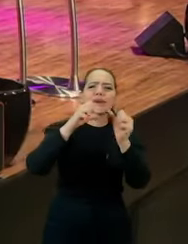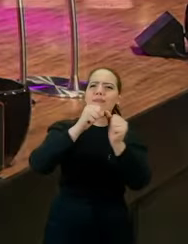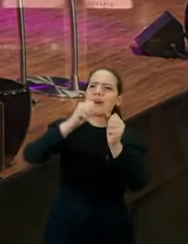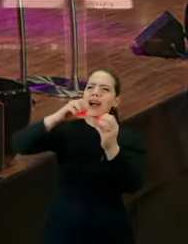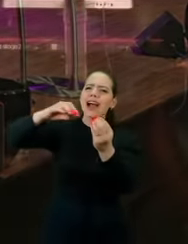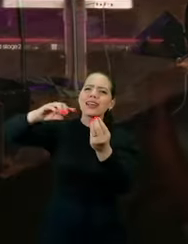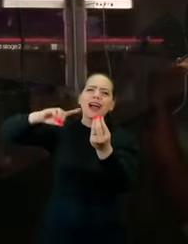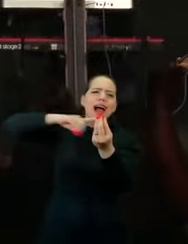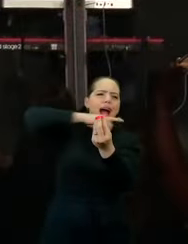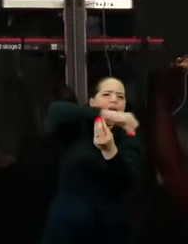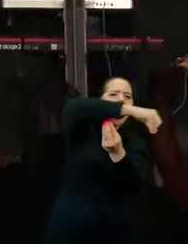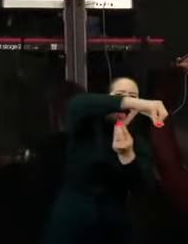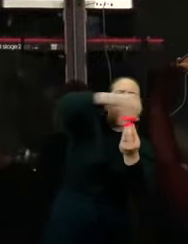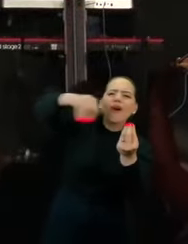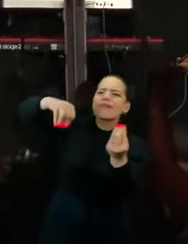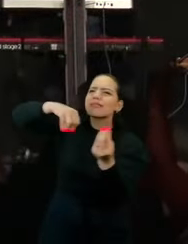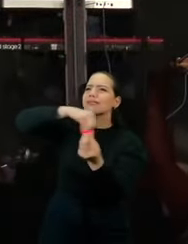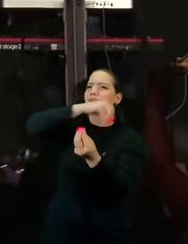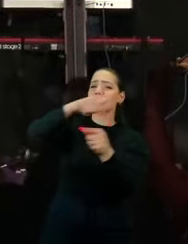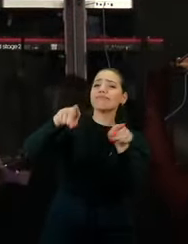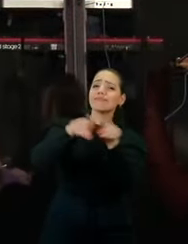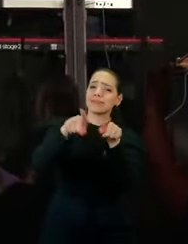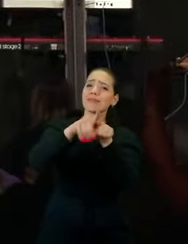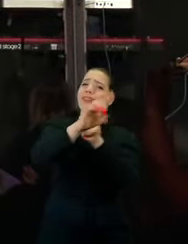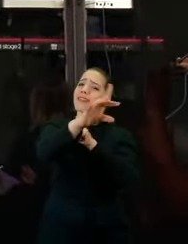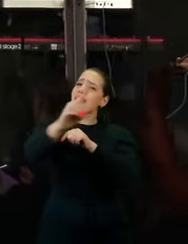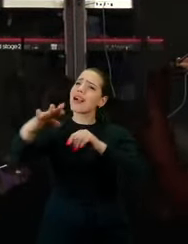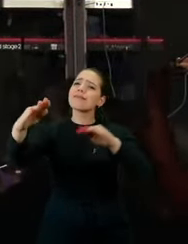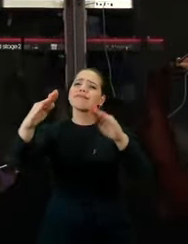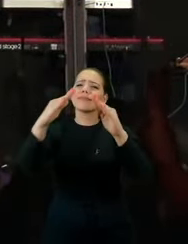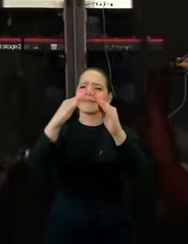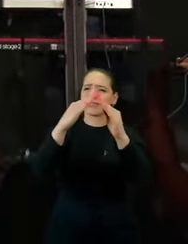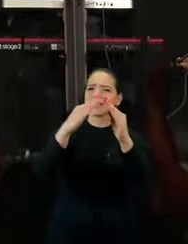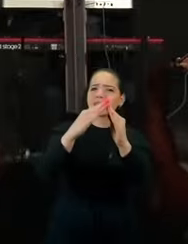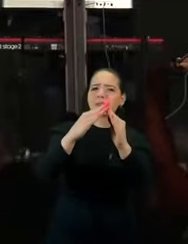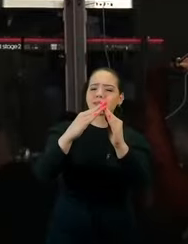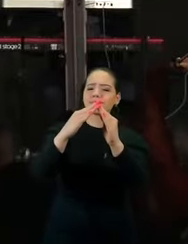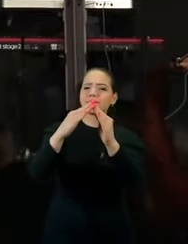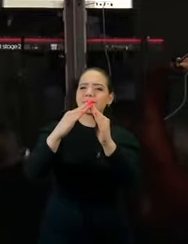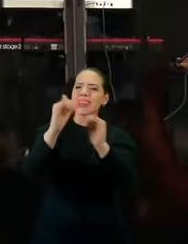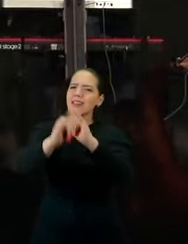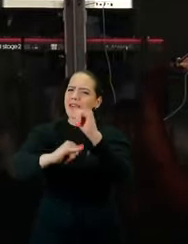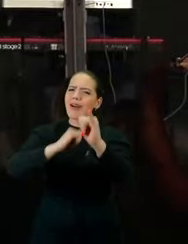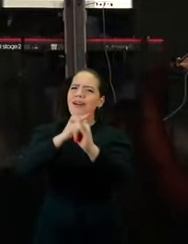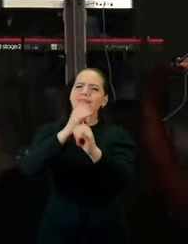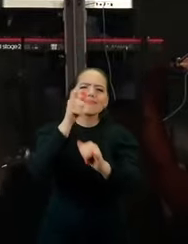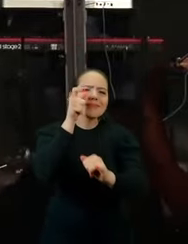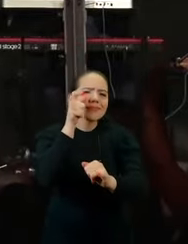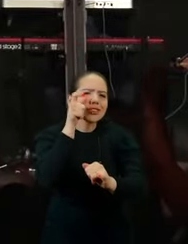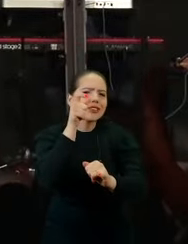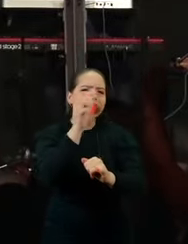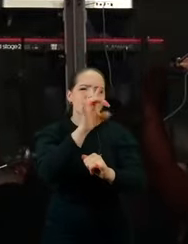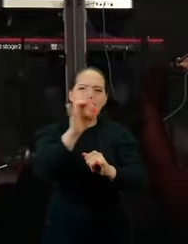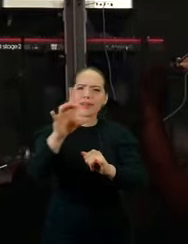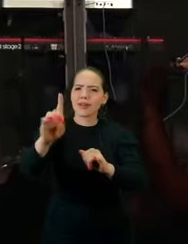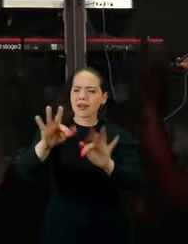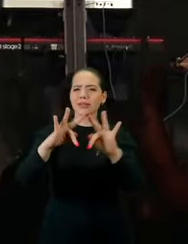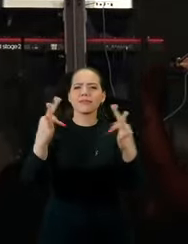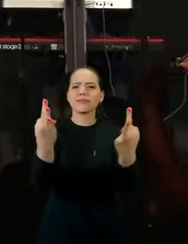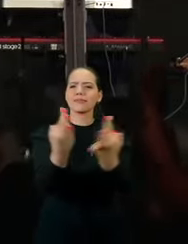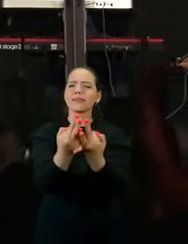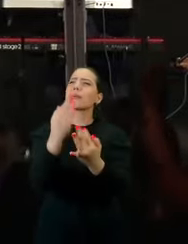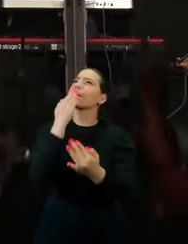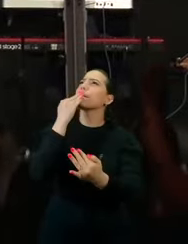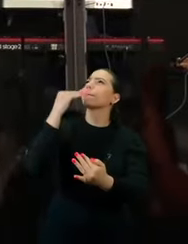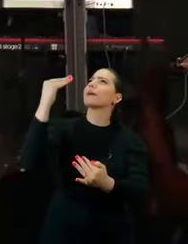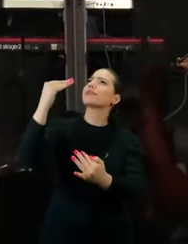e de cada casa onde essa transmissão está alcançando, eu te peço que o Senhor coloque anjos com espadas